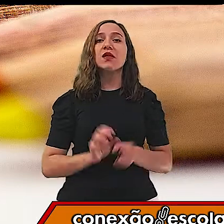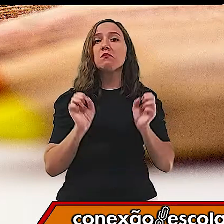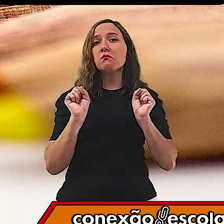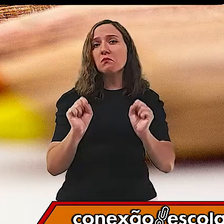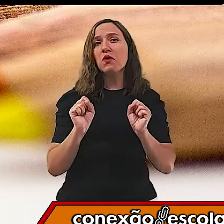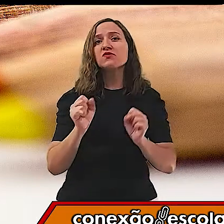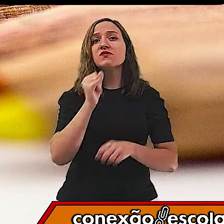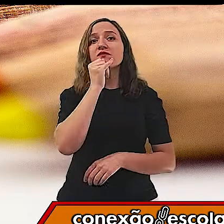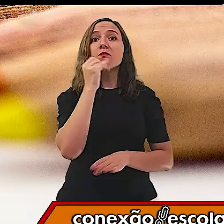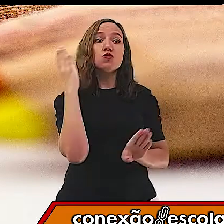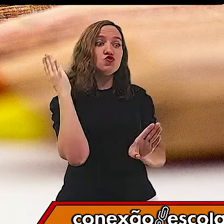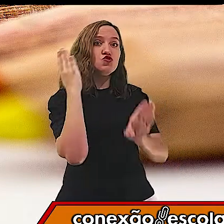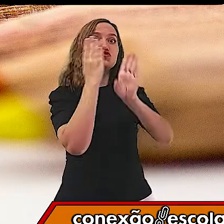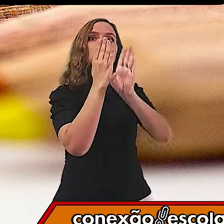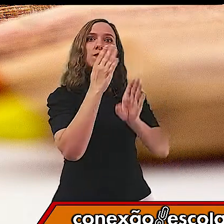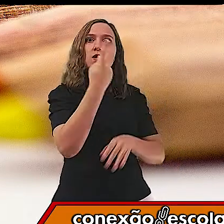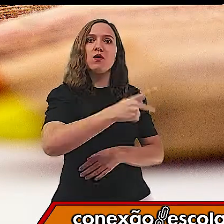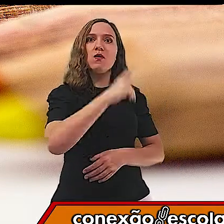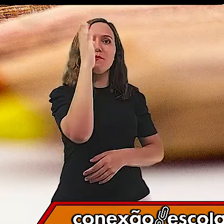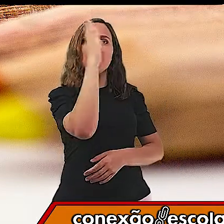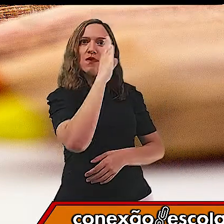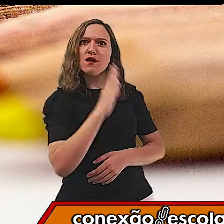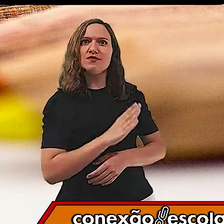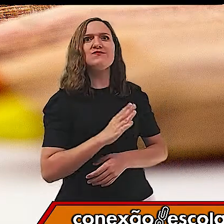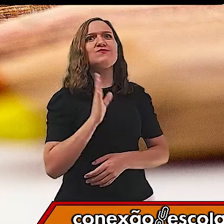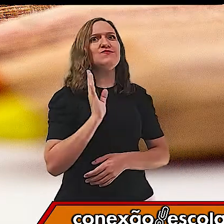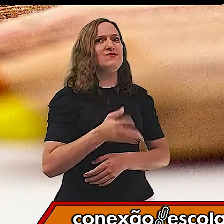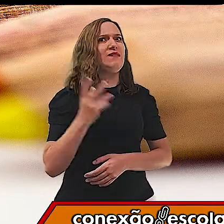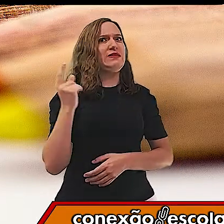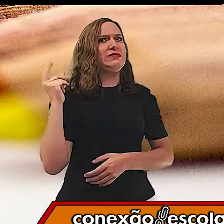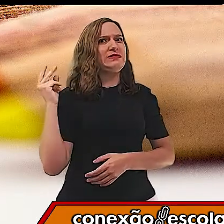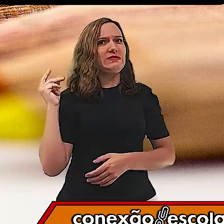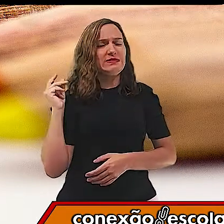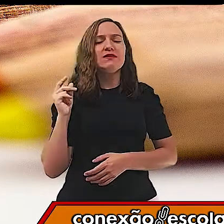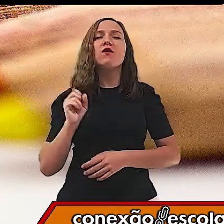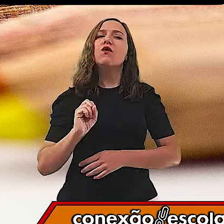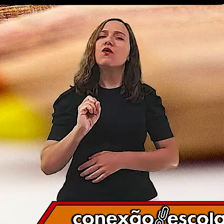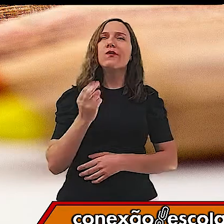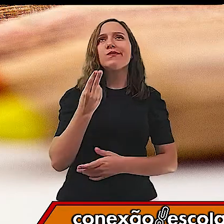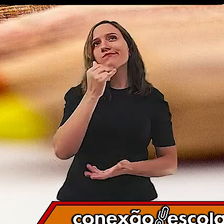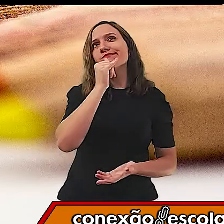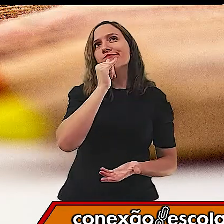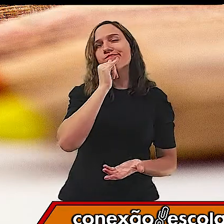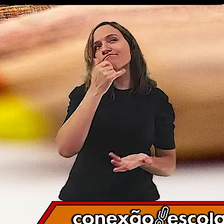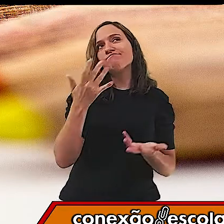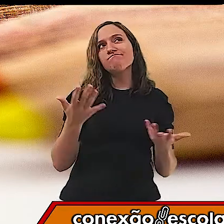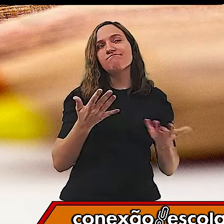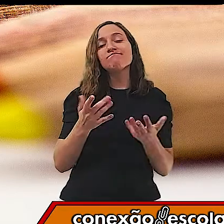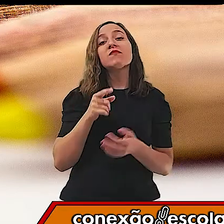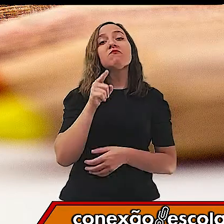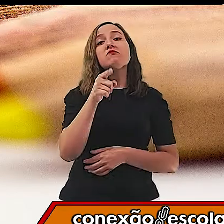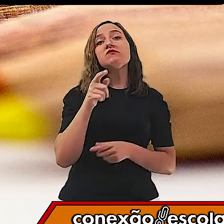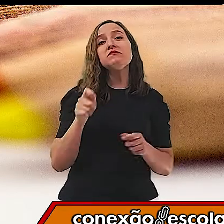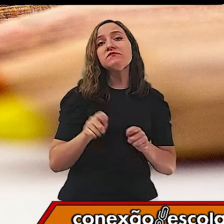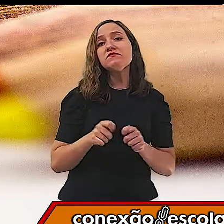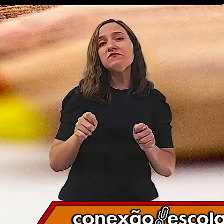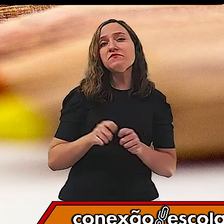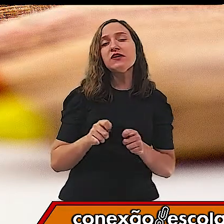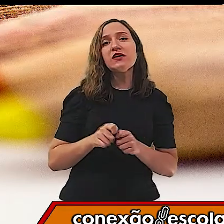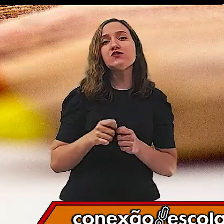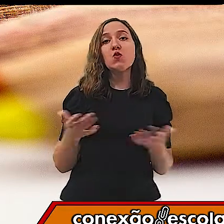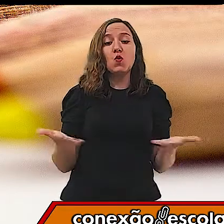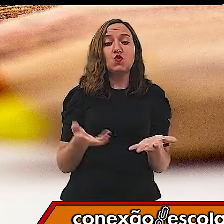quando descobriu o Brasil, há um tempinho atrás, ou pode ser aquilo que você fez